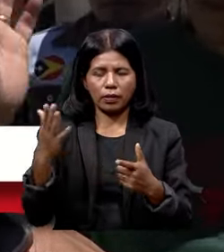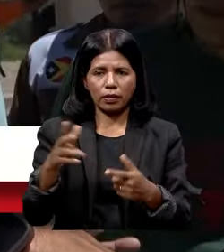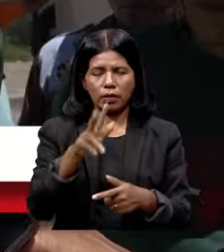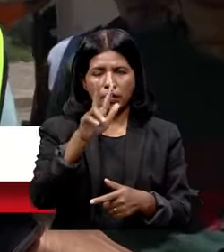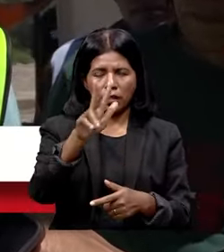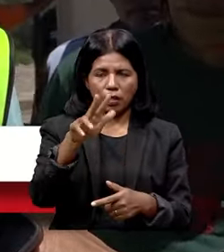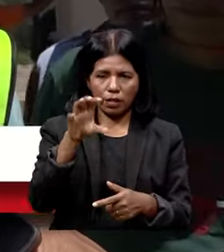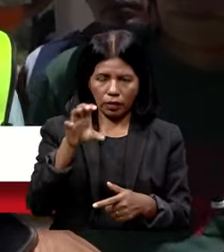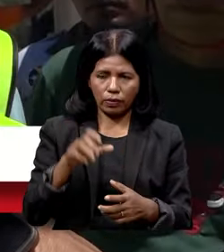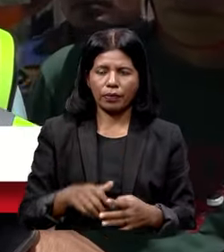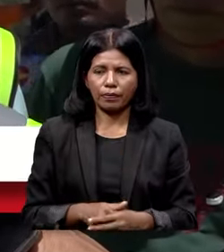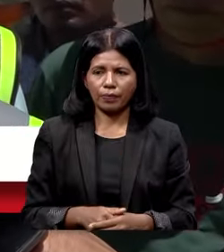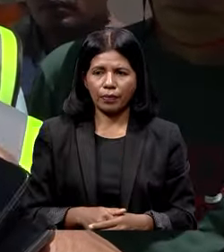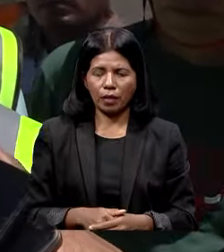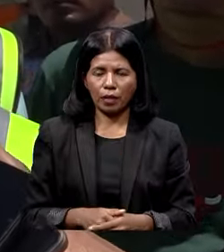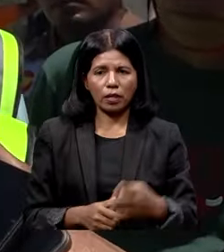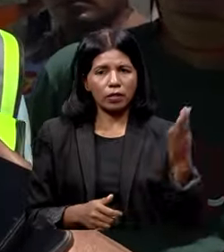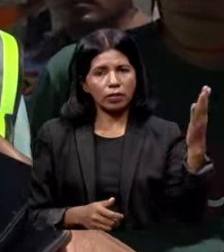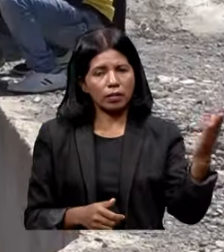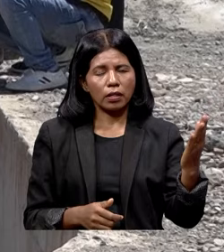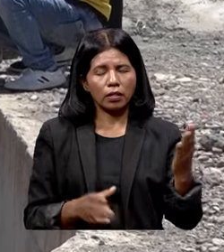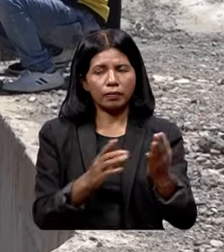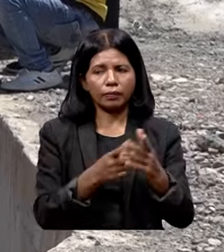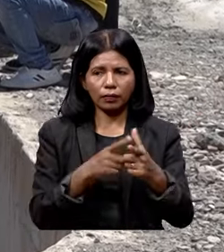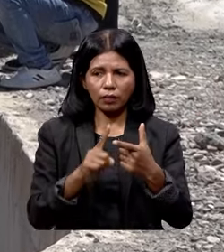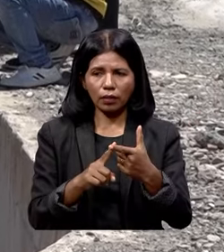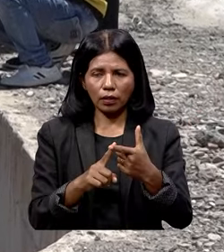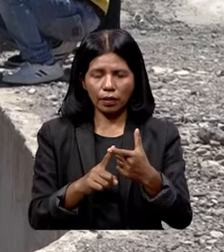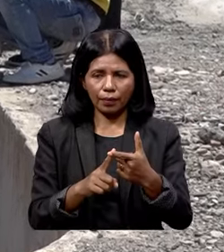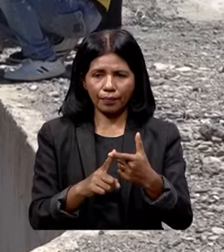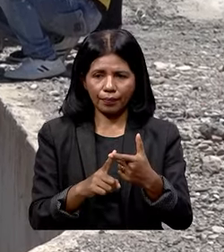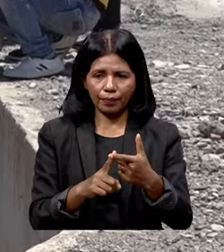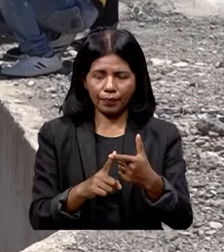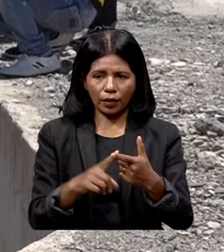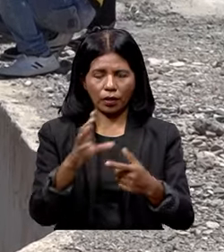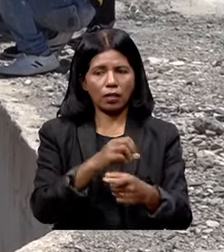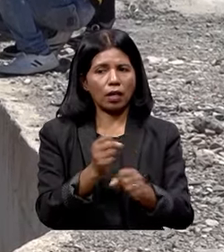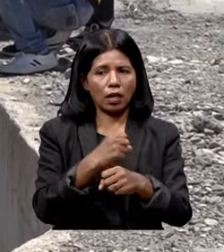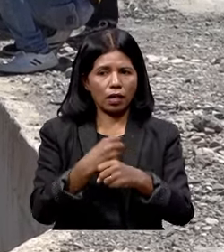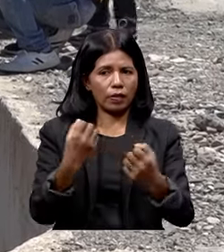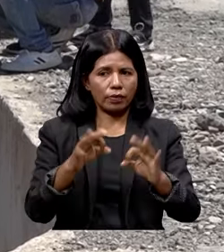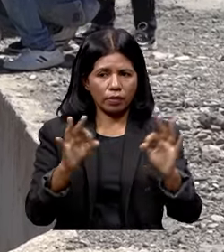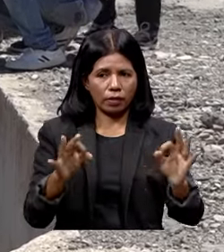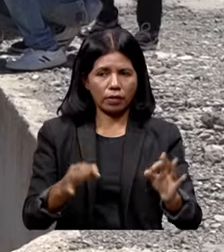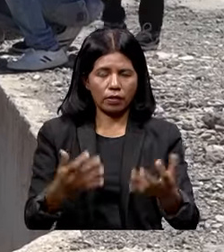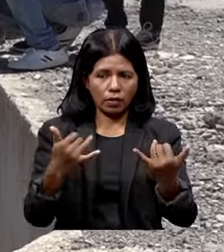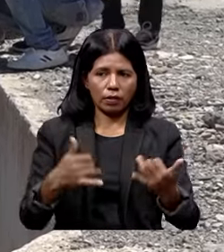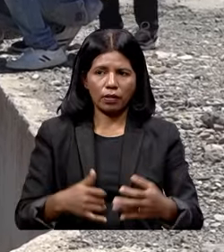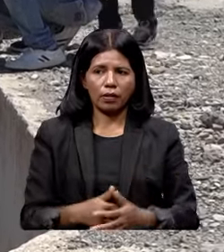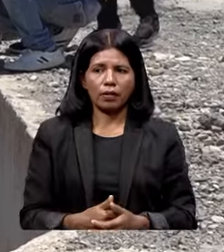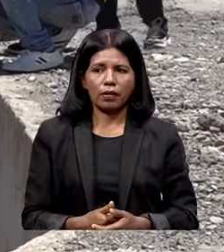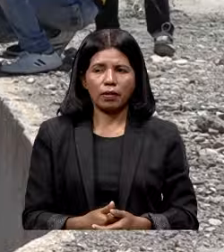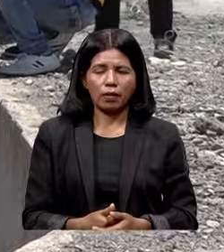resi y aparte sobre en liman carb ne prácticamente ne concluyona otona y ne